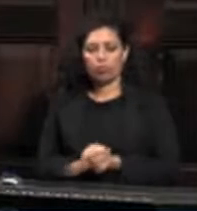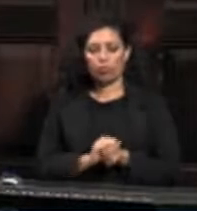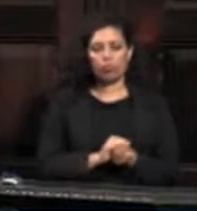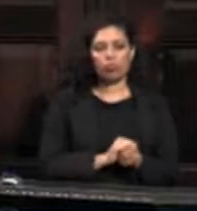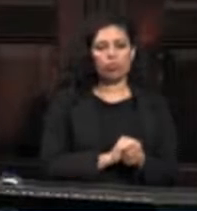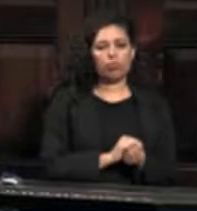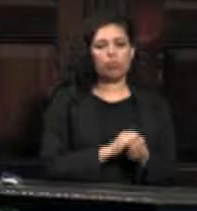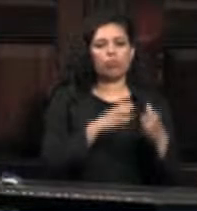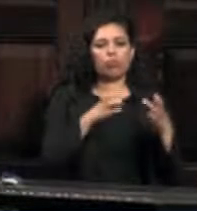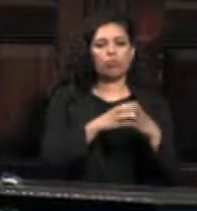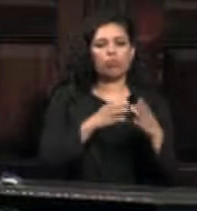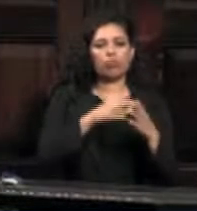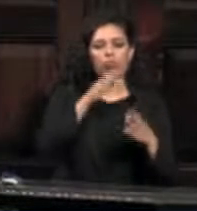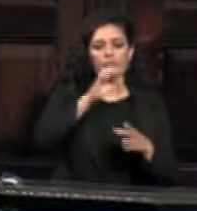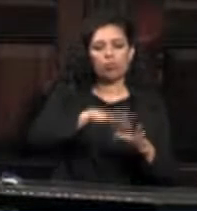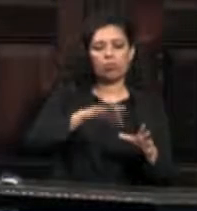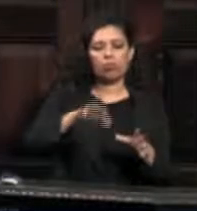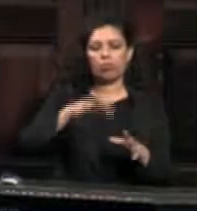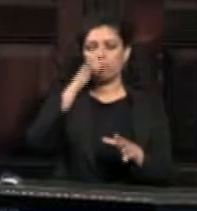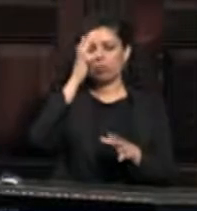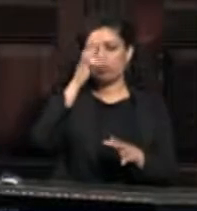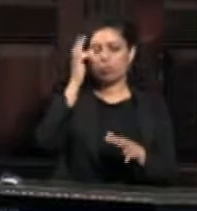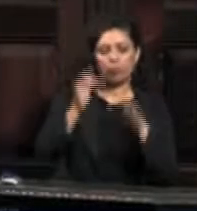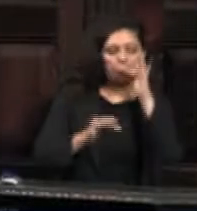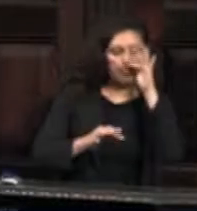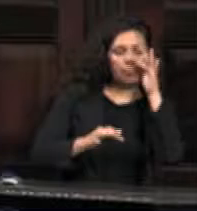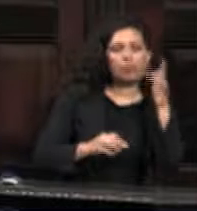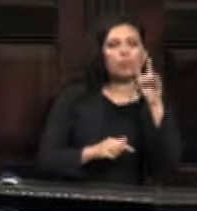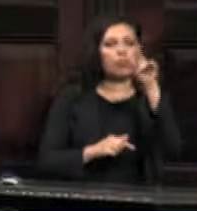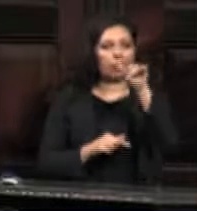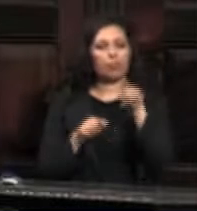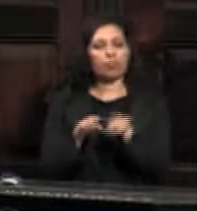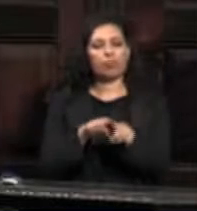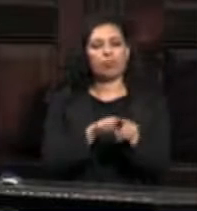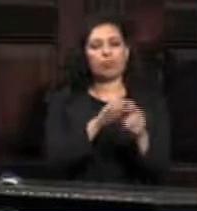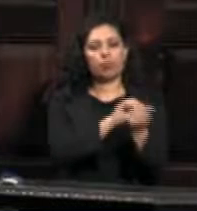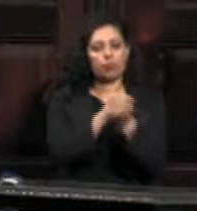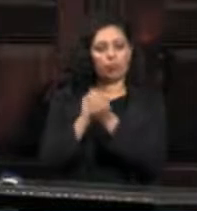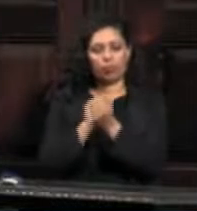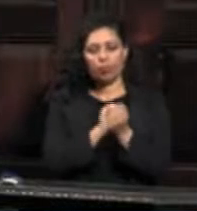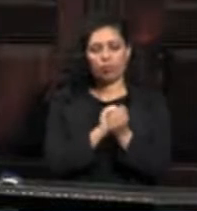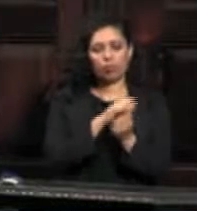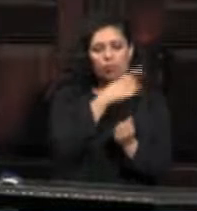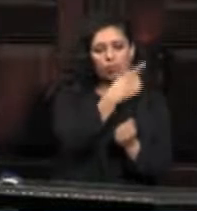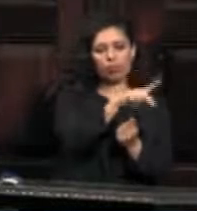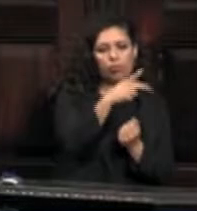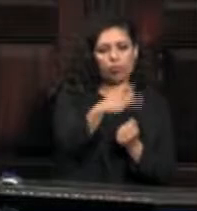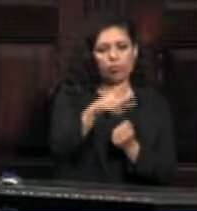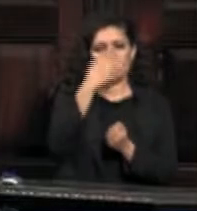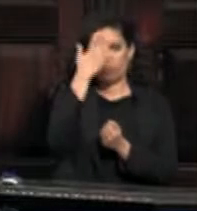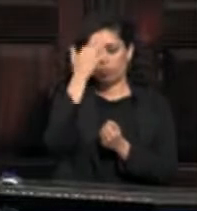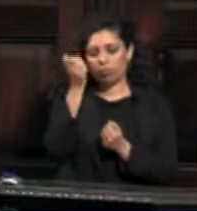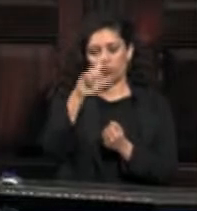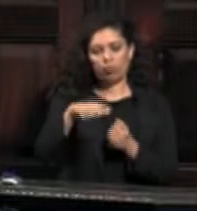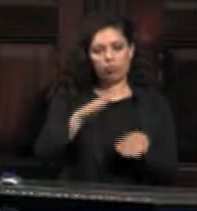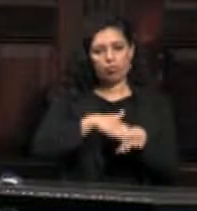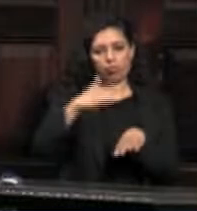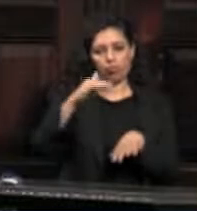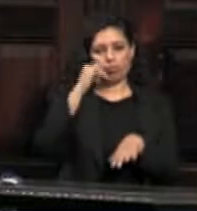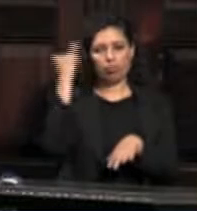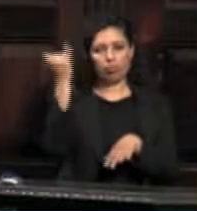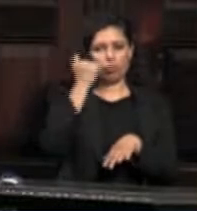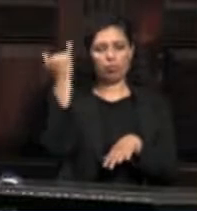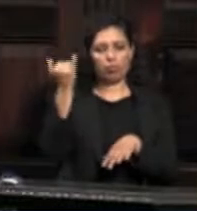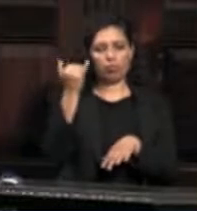produtores de flores, e Vossa Excelência também sempre se colocou ao lado deles, entendendo a importância da atividade econômica. É muito